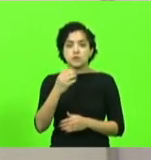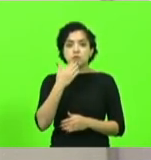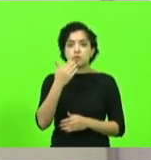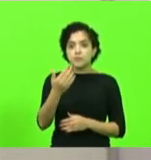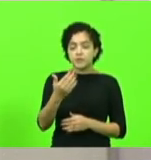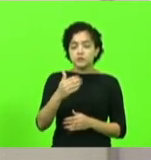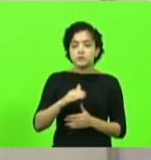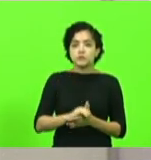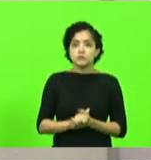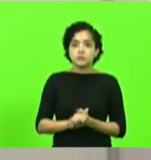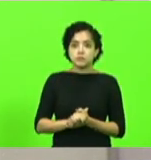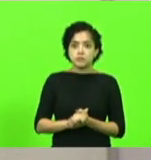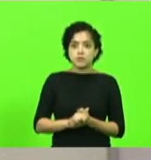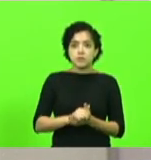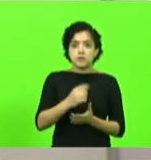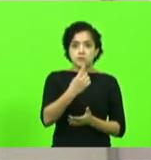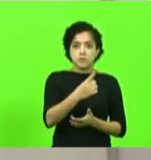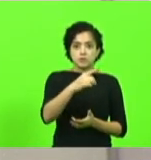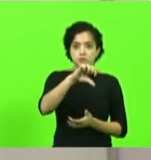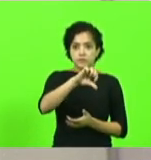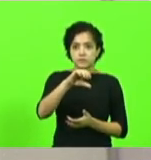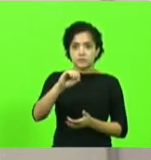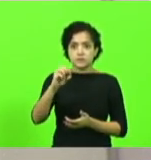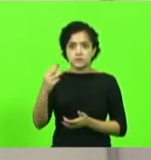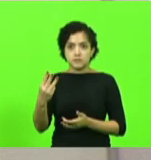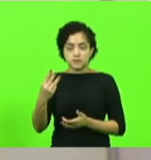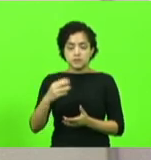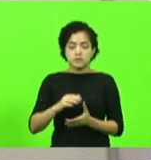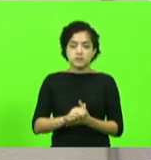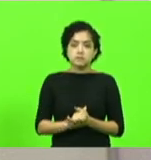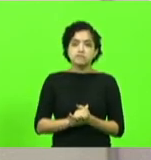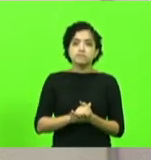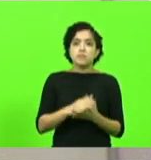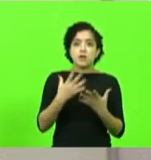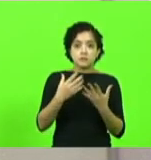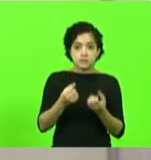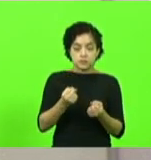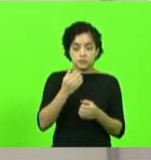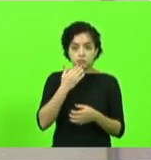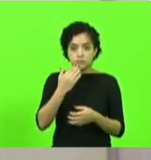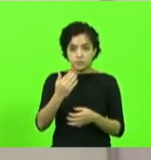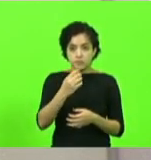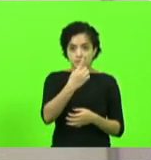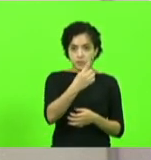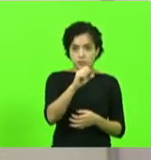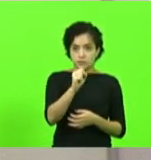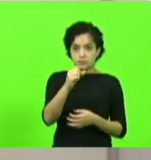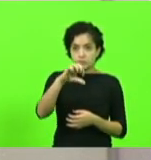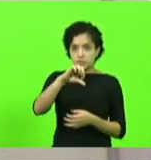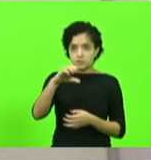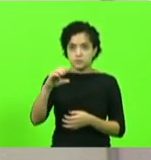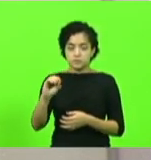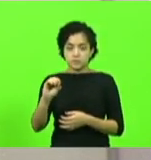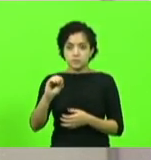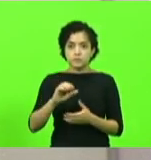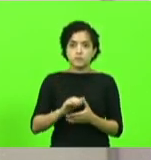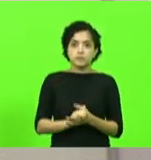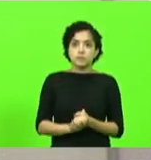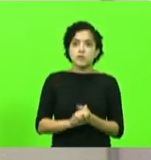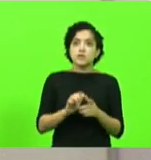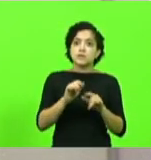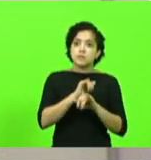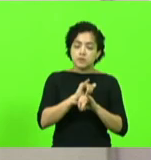nº.903-2021. O senhor presidente deferiu os requerimentos nº 1.890-1.902-2021 e